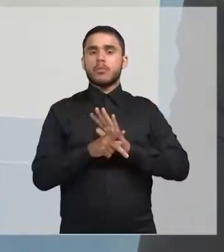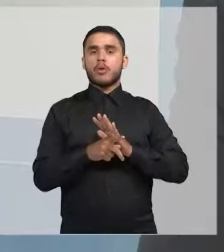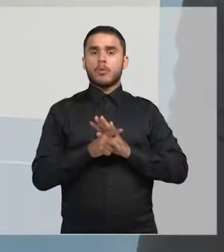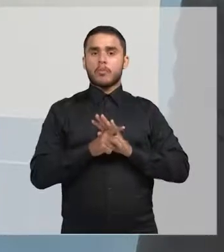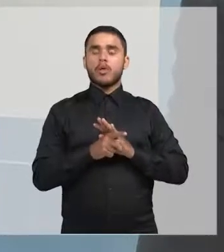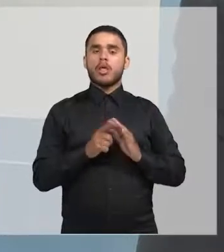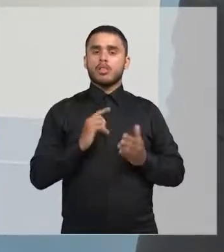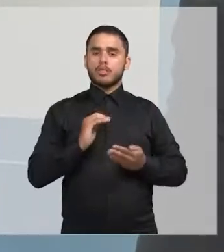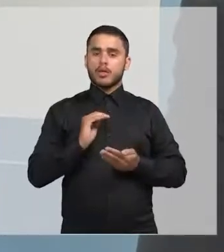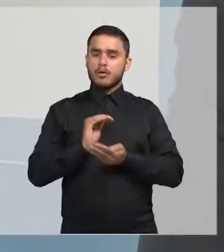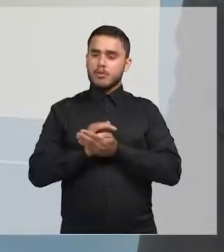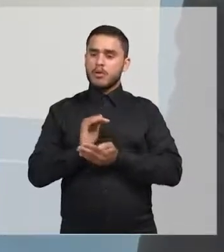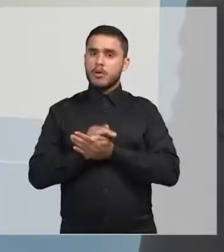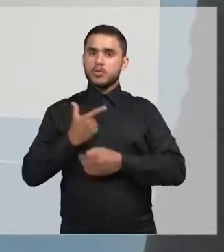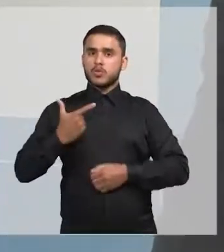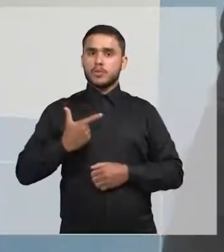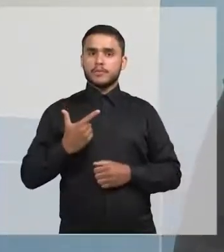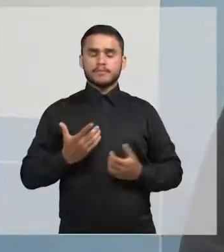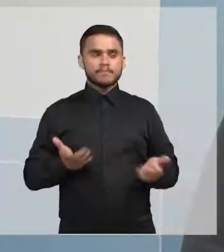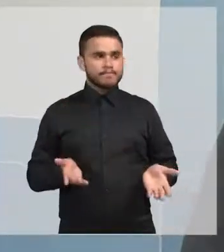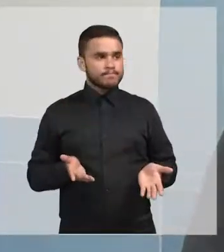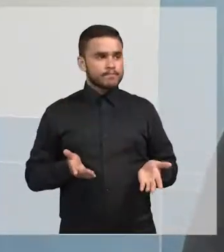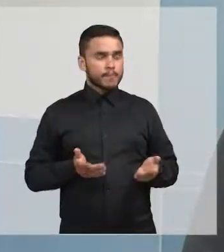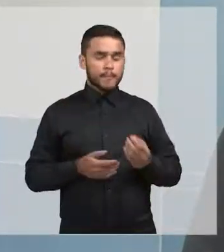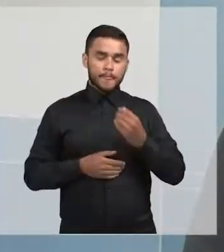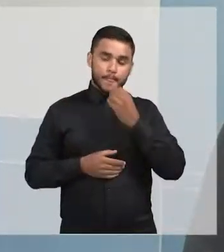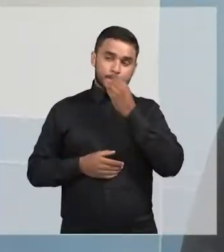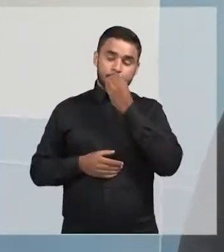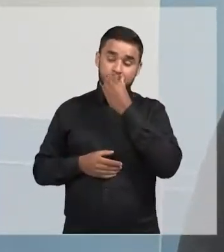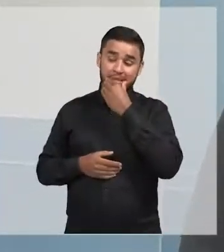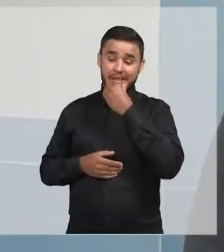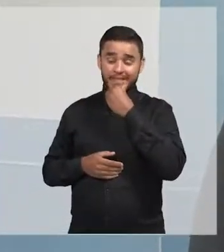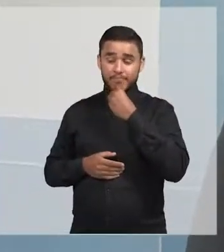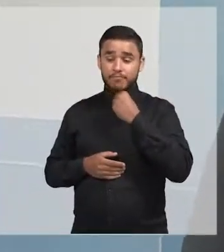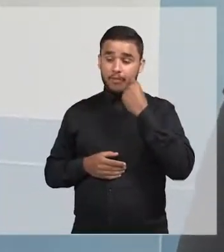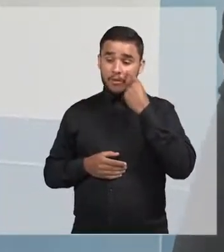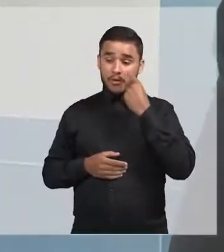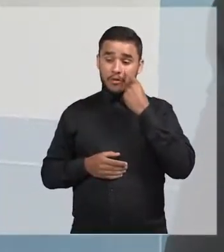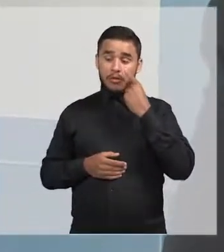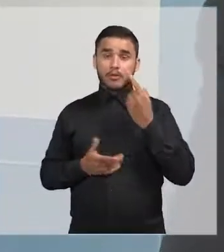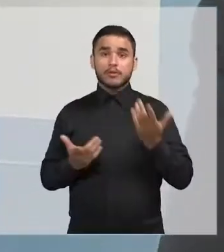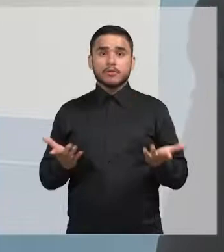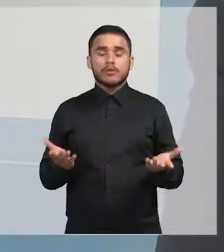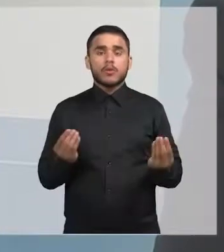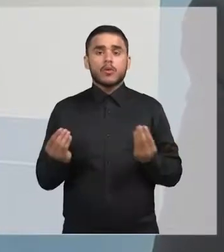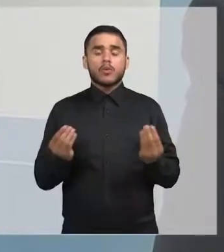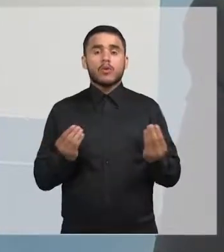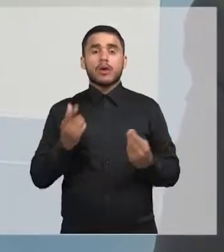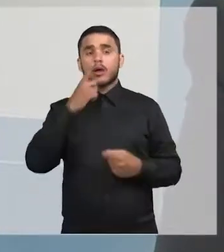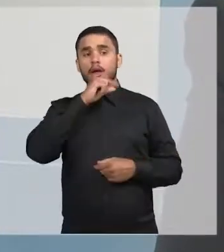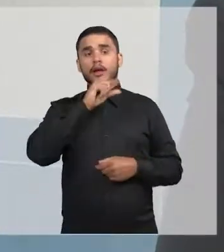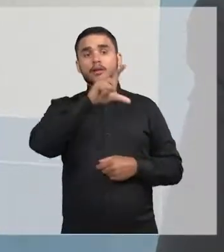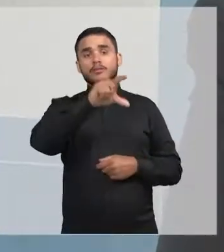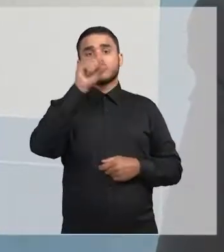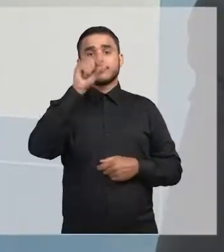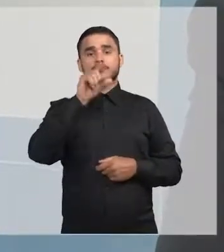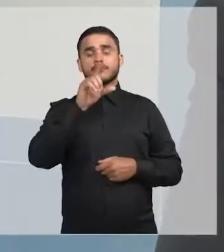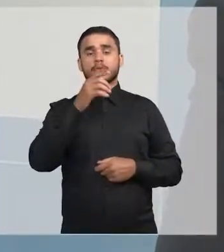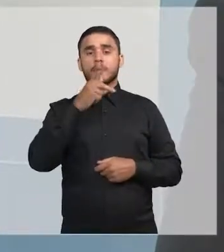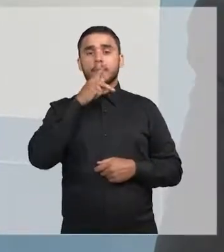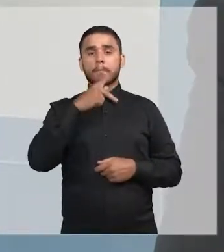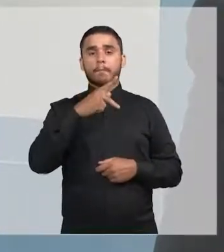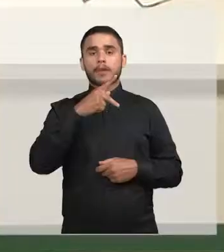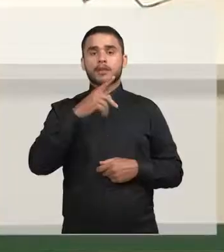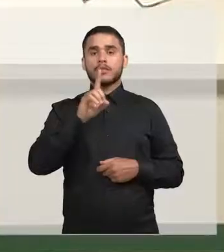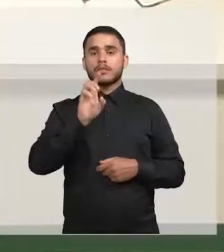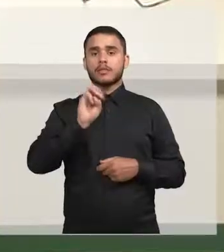Né? Mas onde é que ele vai arranjar? O deputado lá no Congresso Nacional, que tem experiência, não recebeu recurso de Caixa 2. Ele é da bancada do DEM, né?